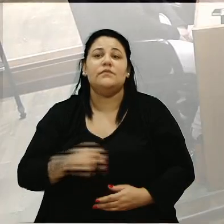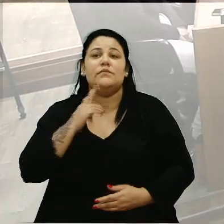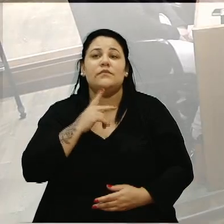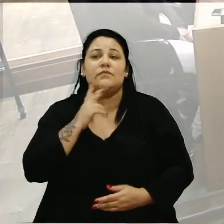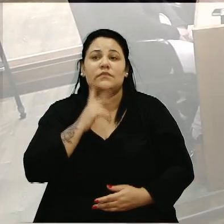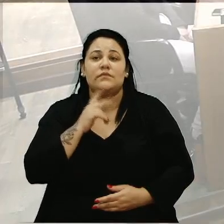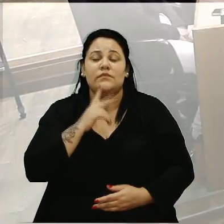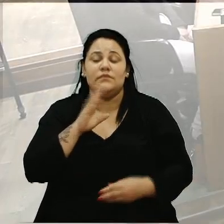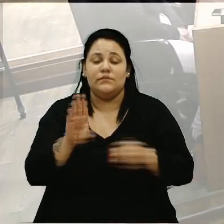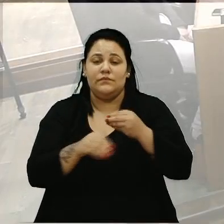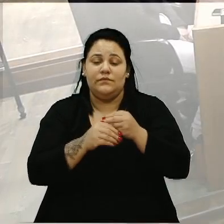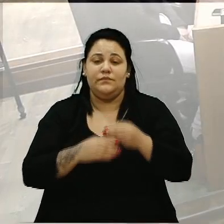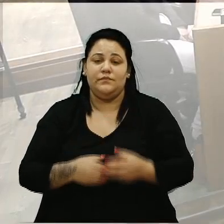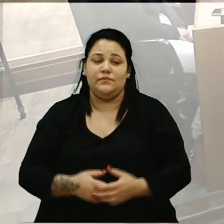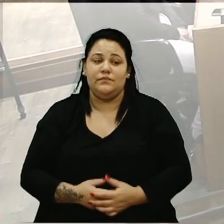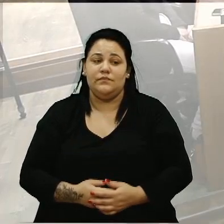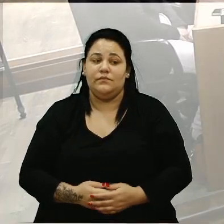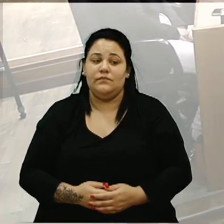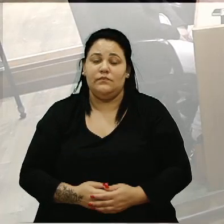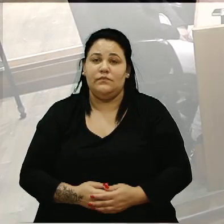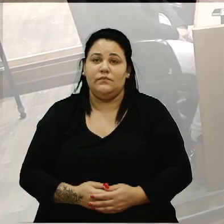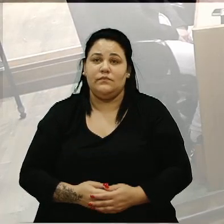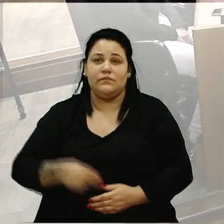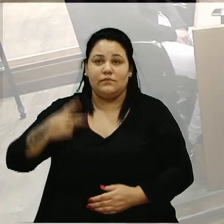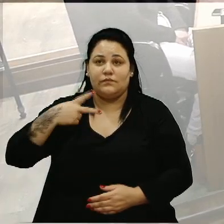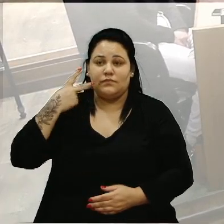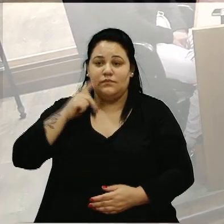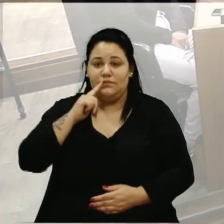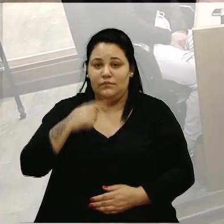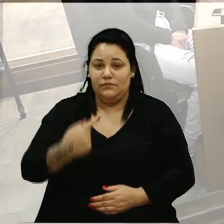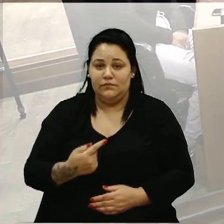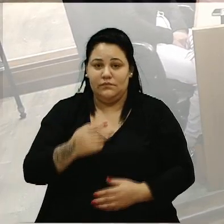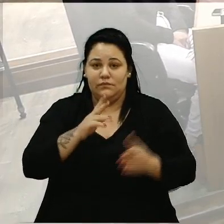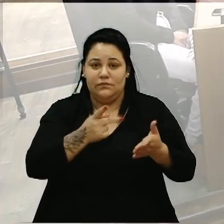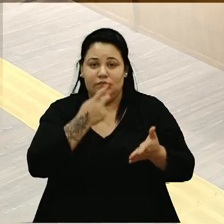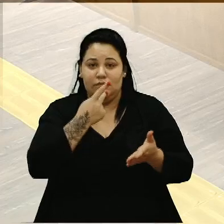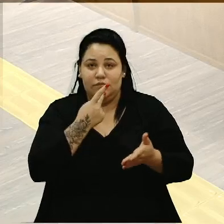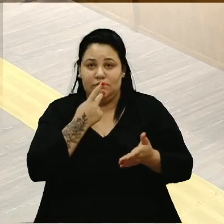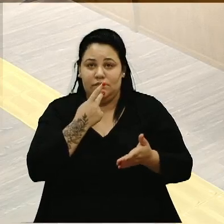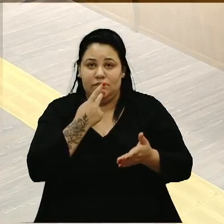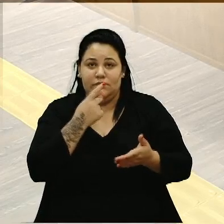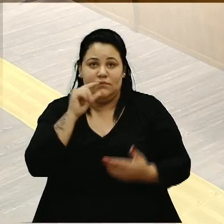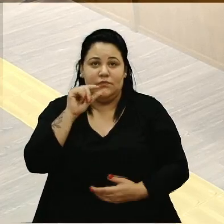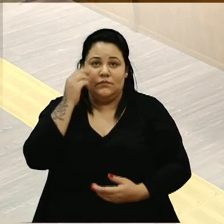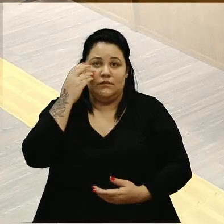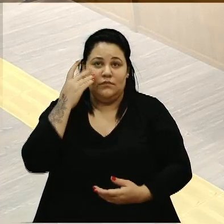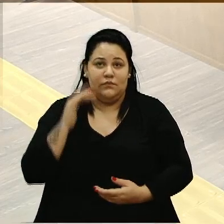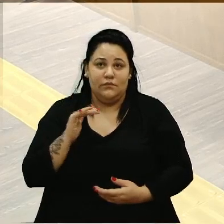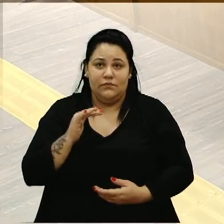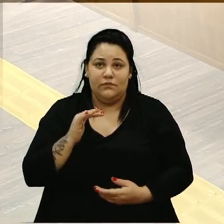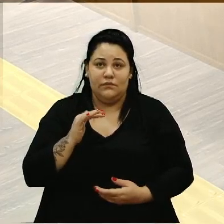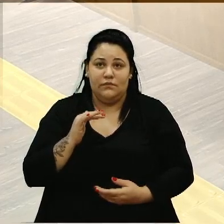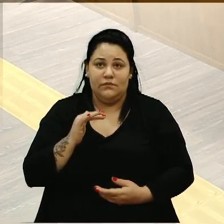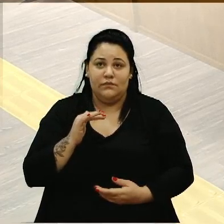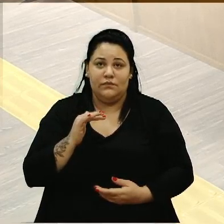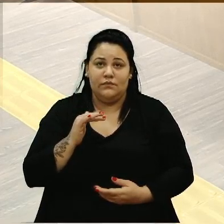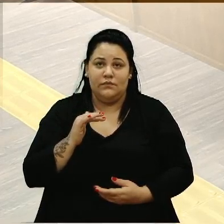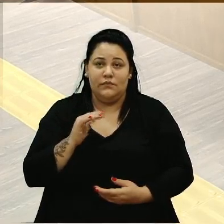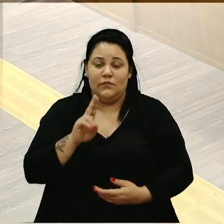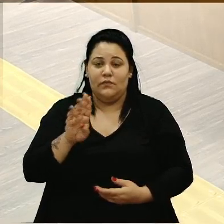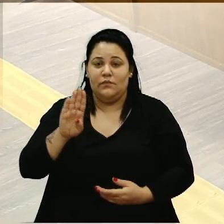parte. Vereadora Gladys, nós já falamos aqui há poucos dias atrás sobre as UBS que estão fechadas, né?